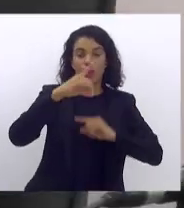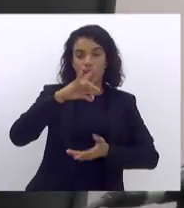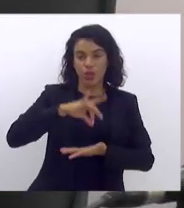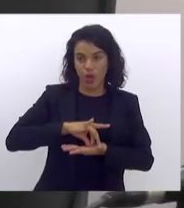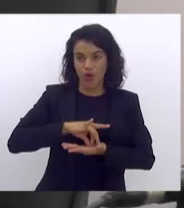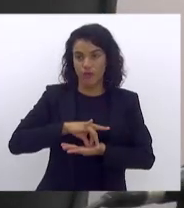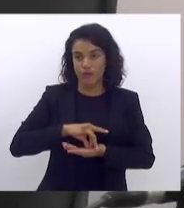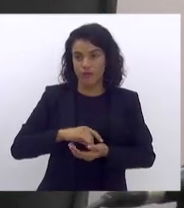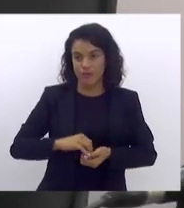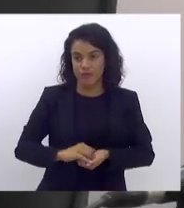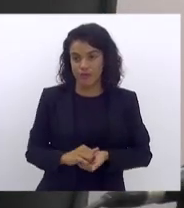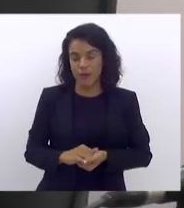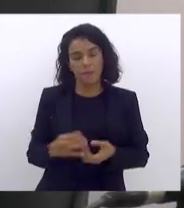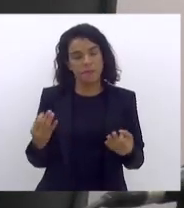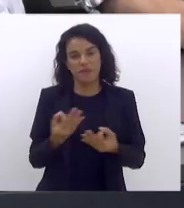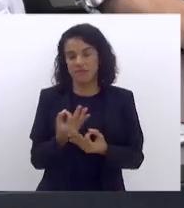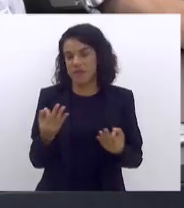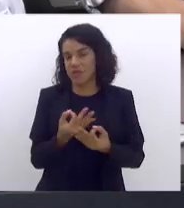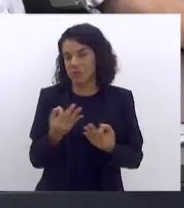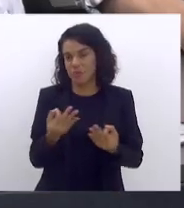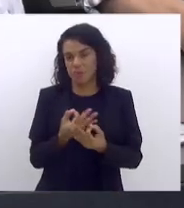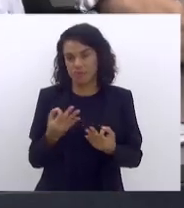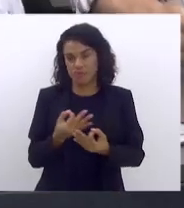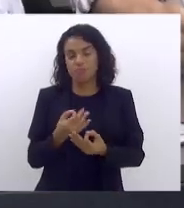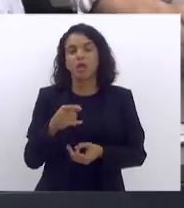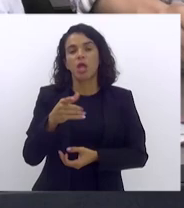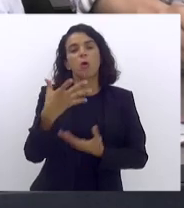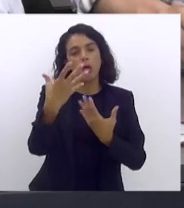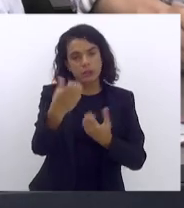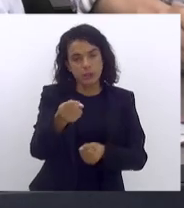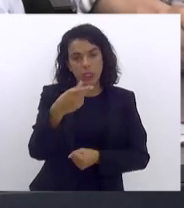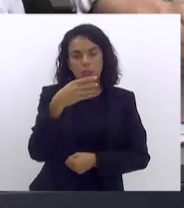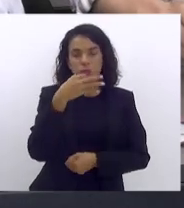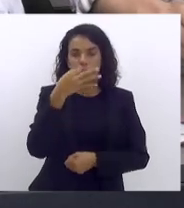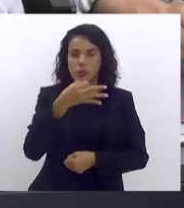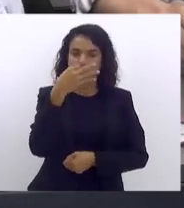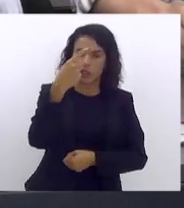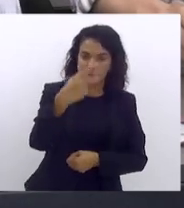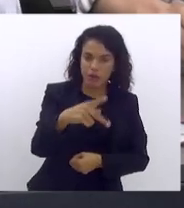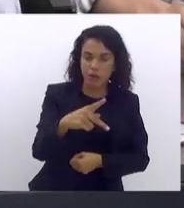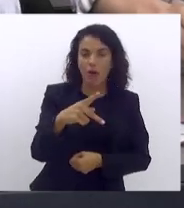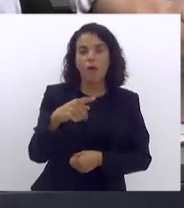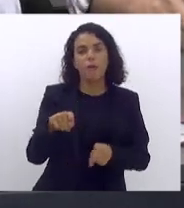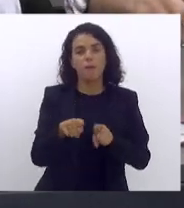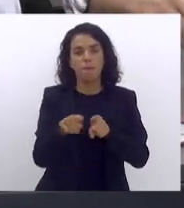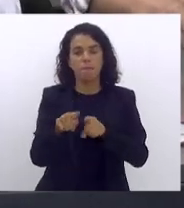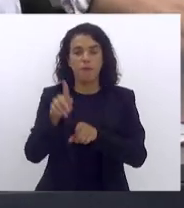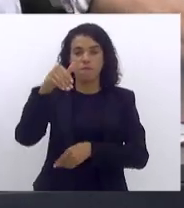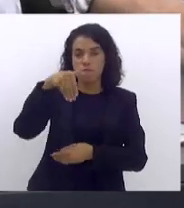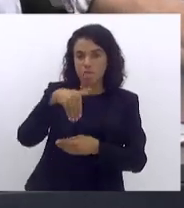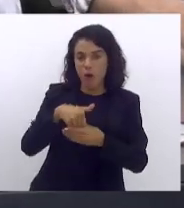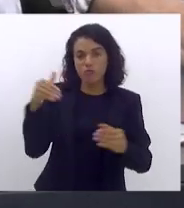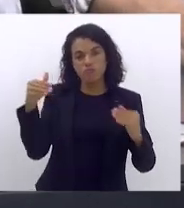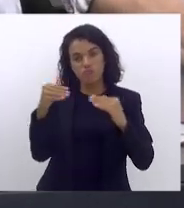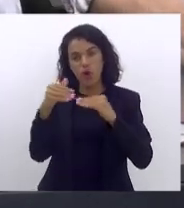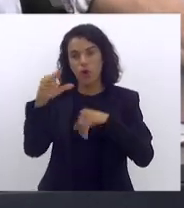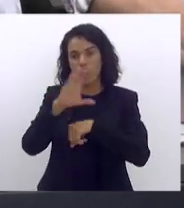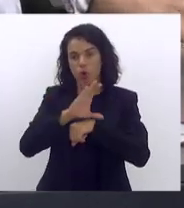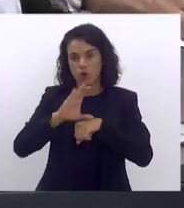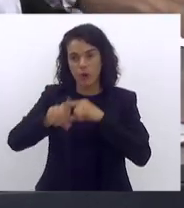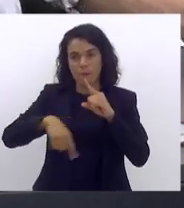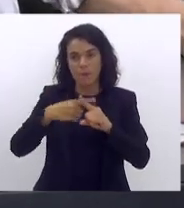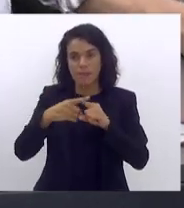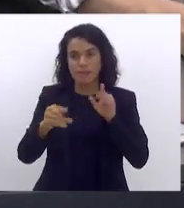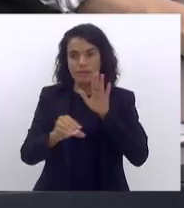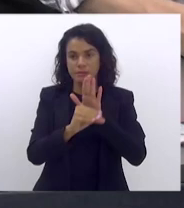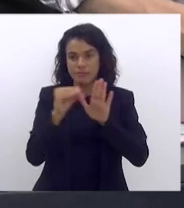novo FECP. Perfeito. Então, eu adoto o vosso entendimento e faço o meu voto pela constitucionalidade com